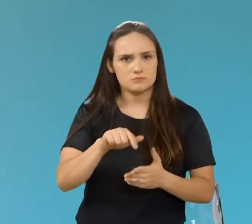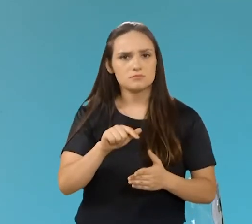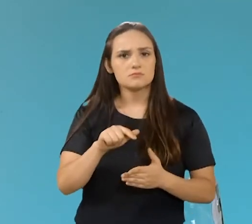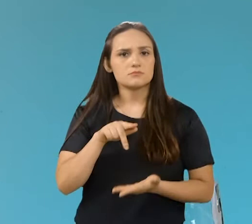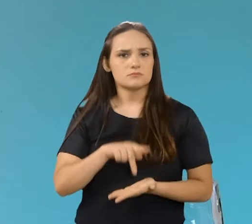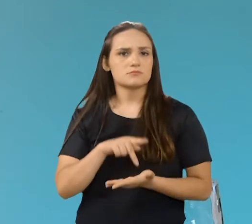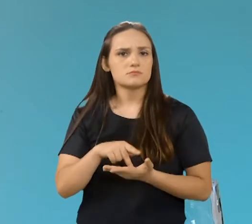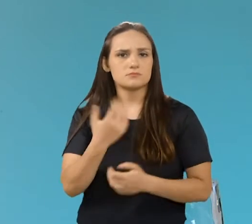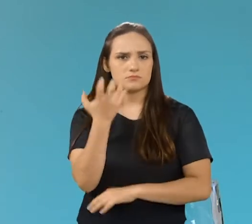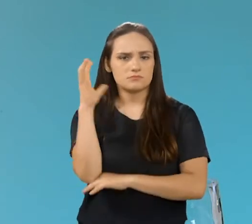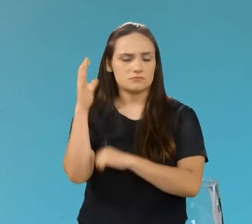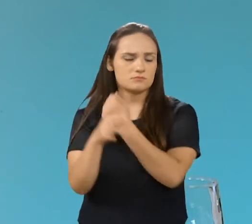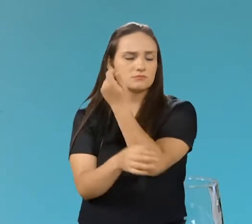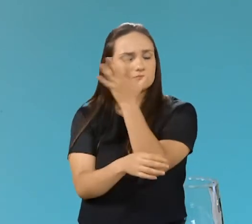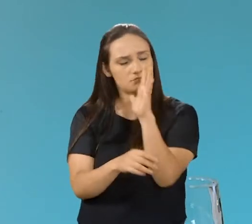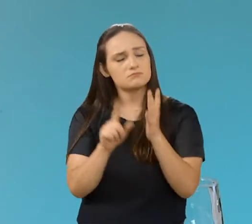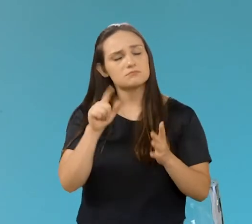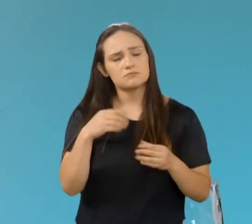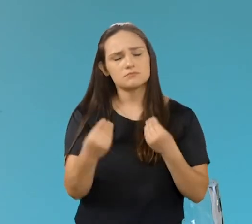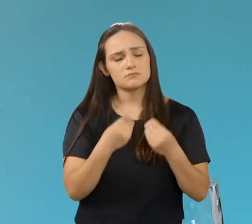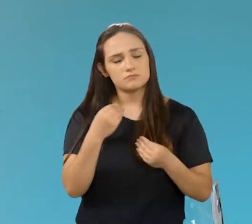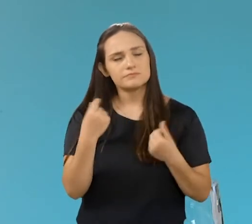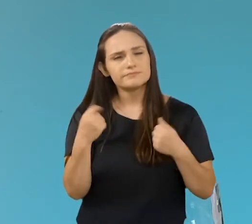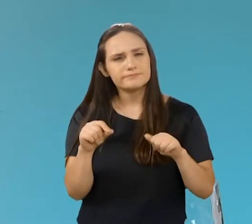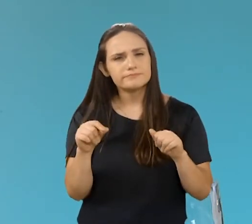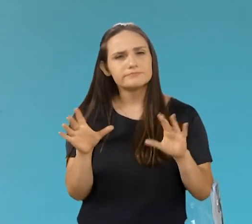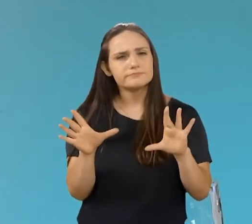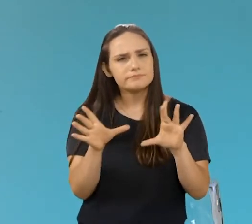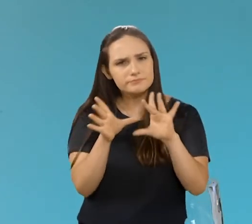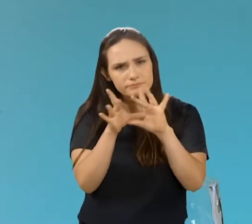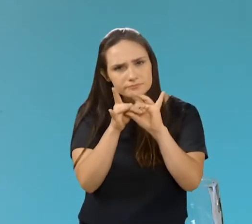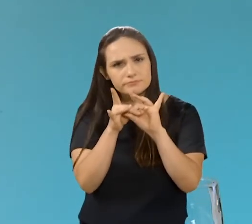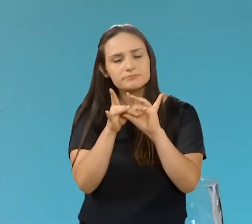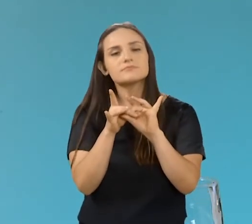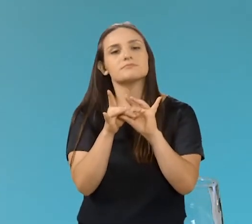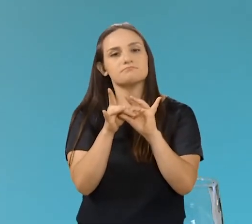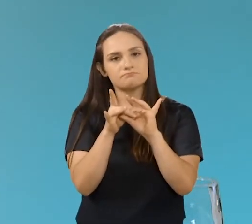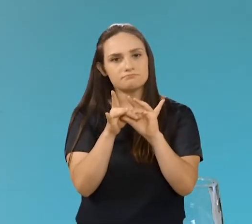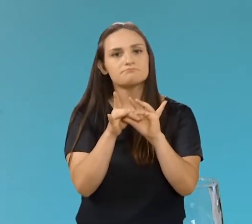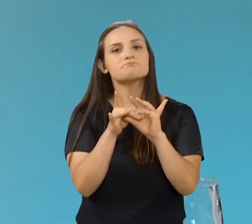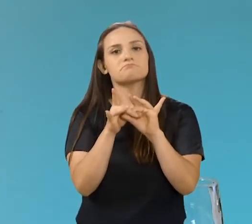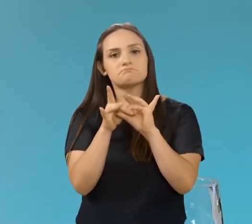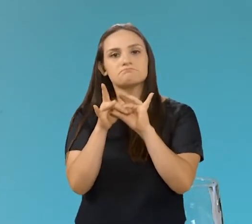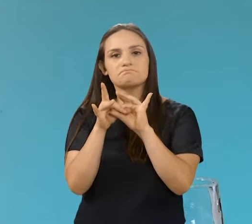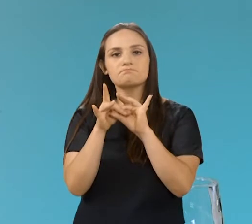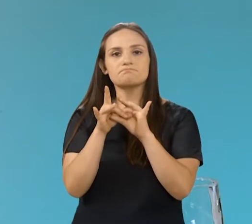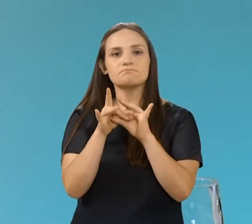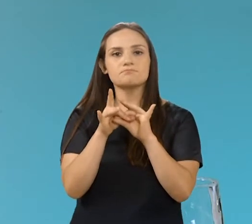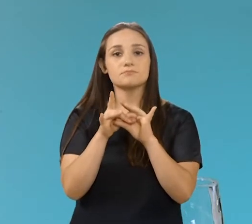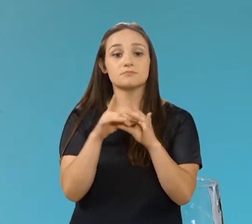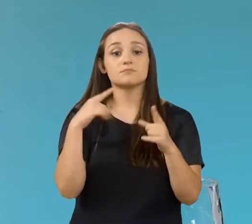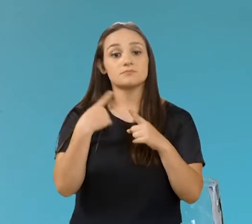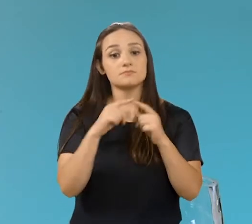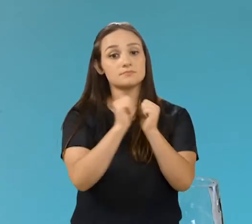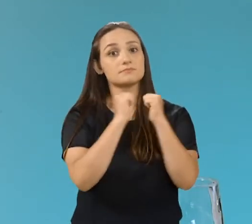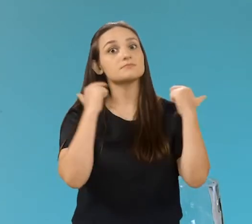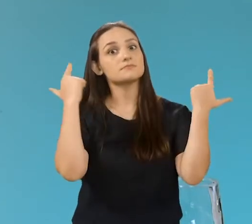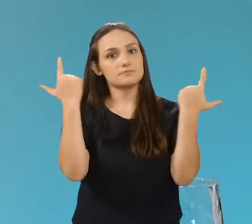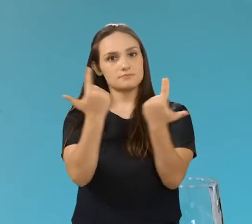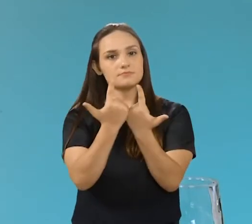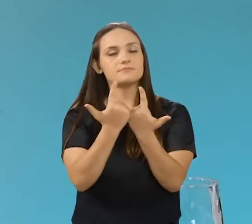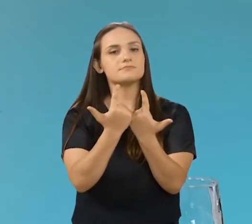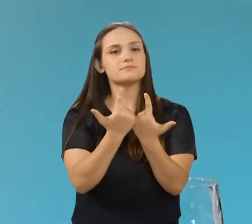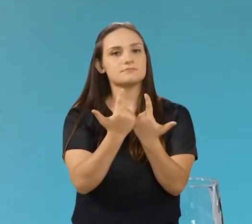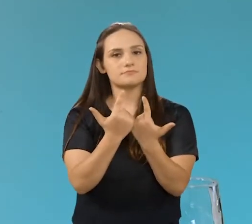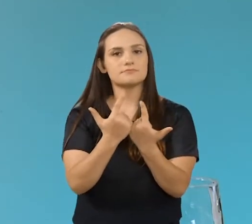nossa realidade, tudo em uma sintonia muito fina. Passa necessariamente pela Assembleia Legislativa a maioria